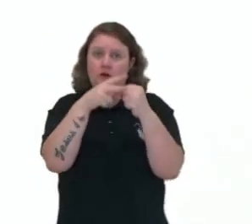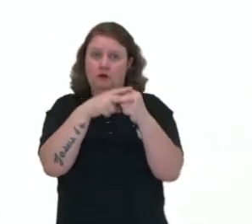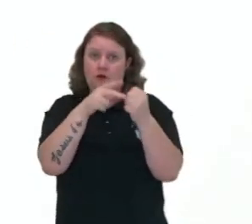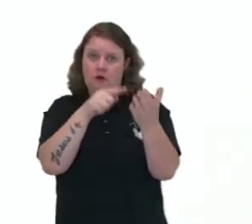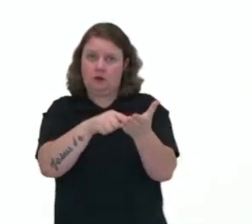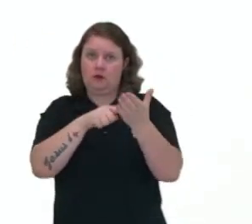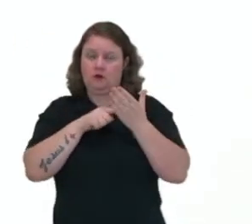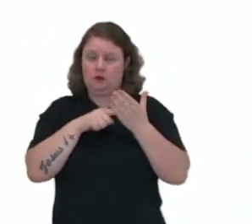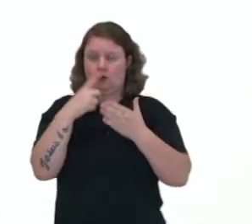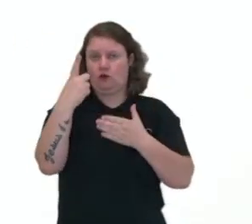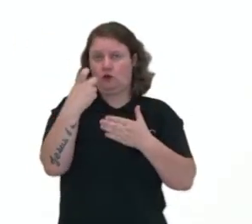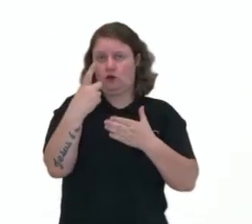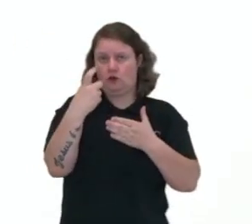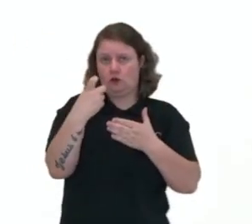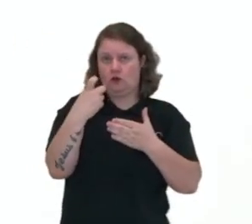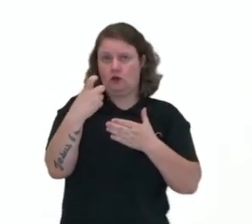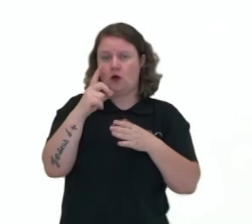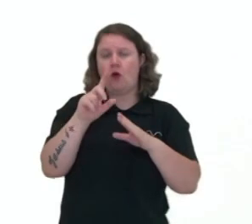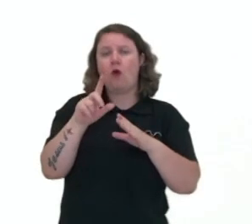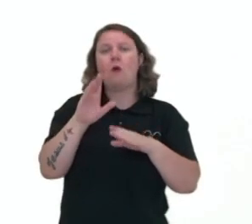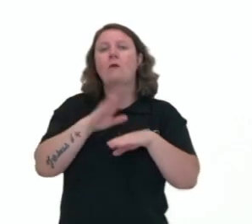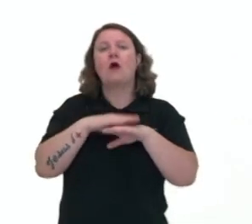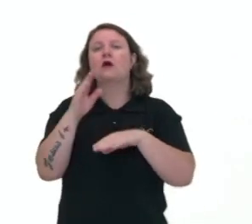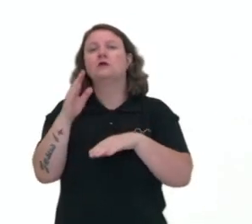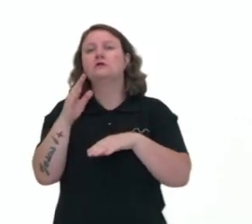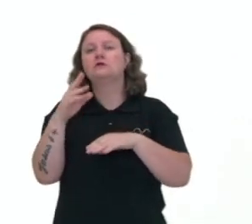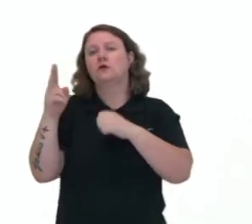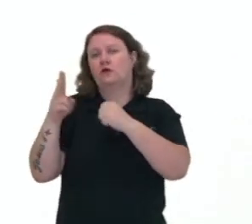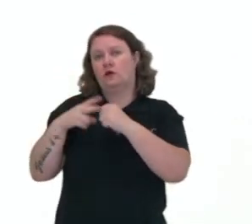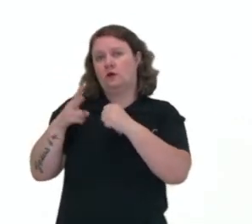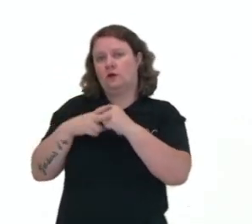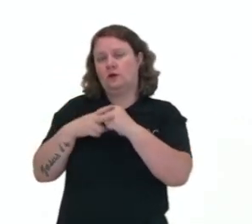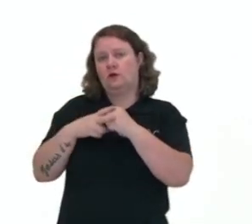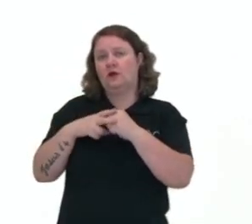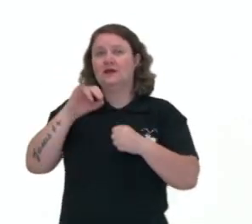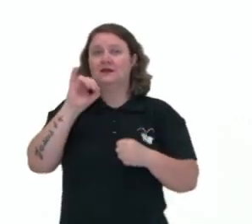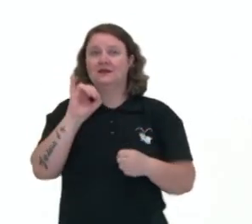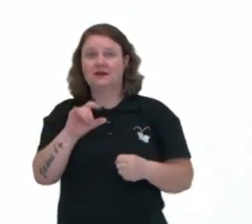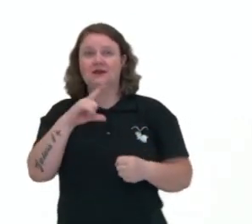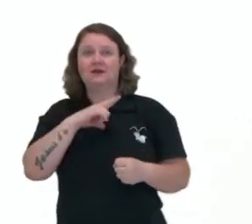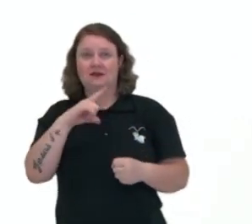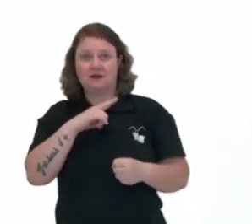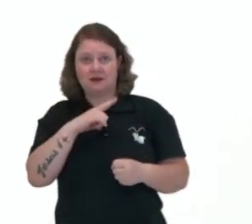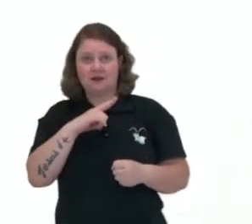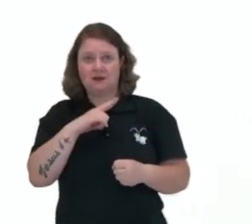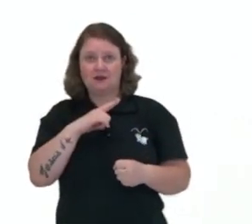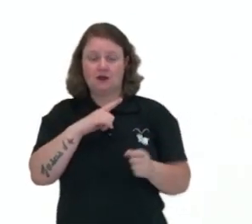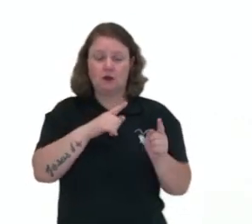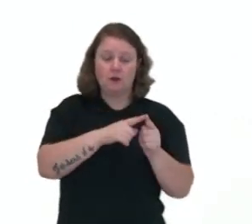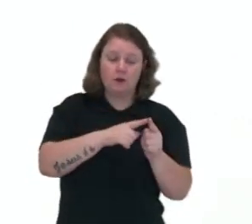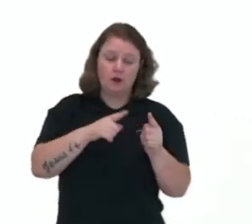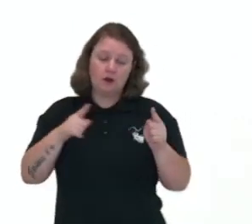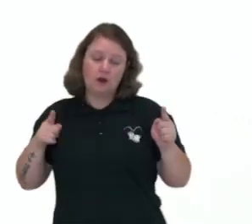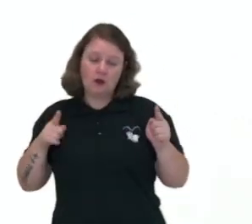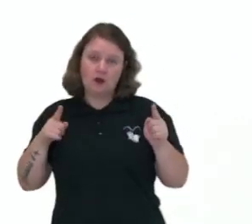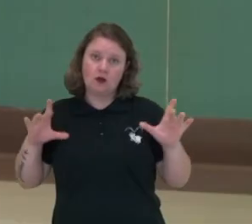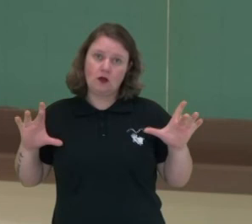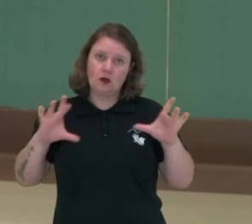tenho um único verbo ou eu tenho mais de um? Né? Se eu tenho mais de um, então eu terei um período composto. Vamos